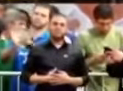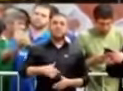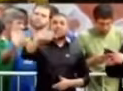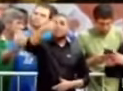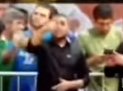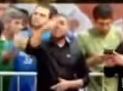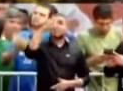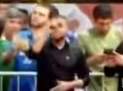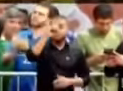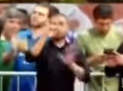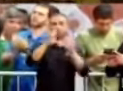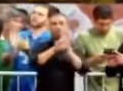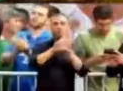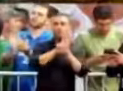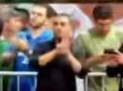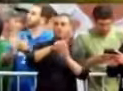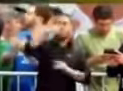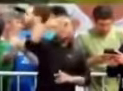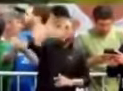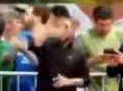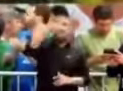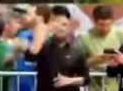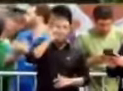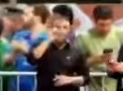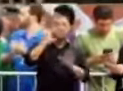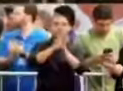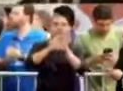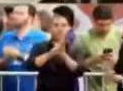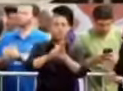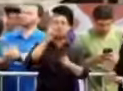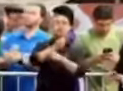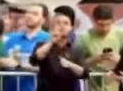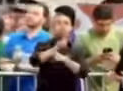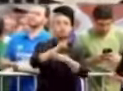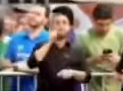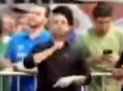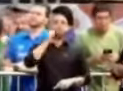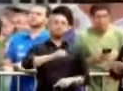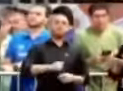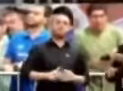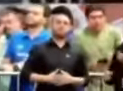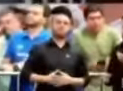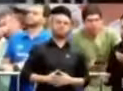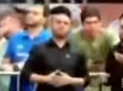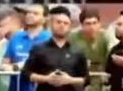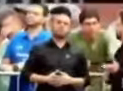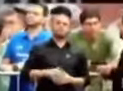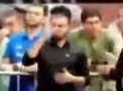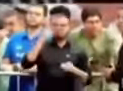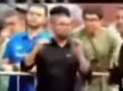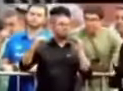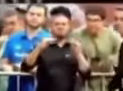70 leis, 70 leis de proteção para as mulheres. Falam que ele não gosta